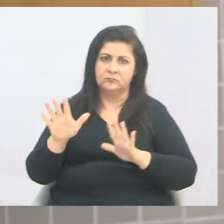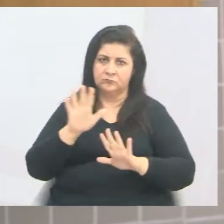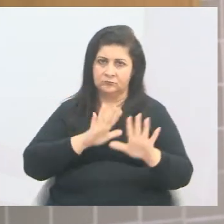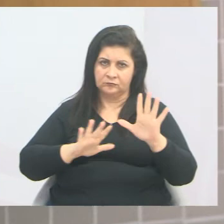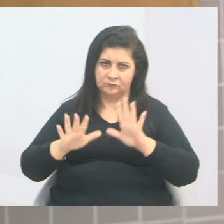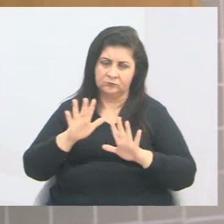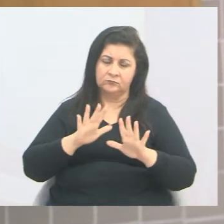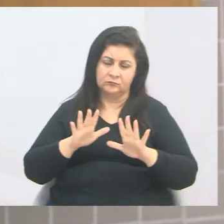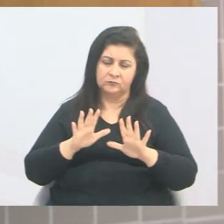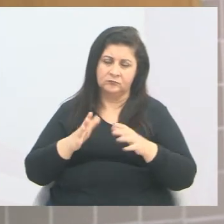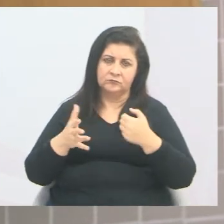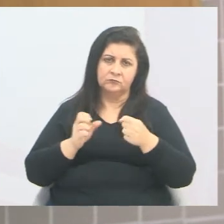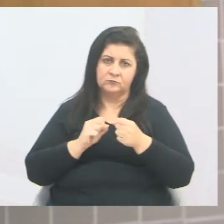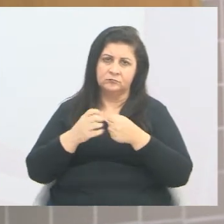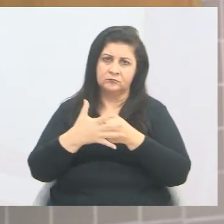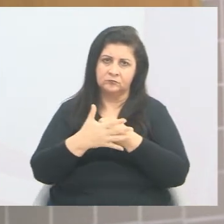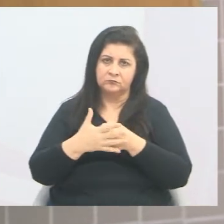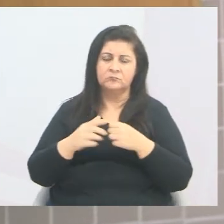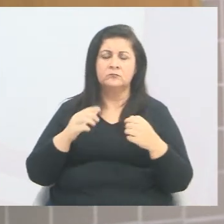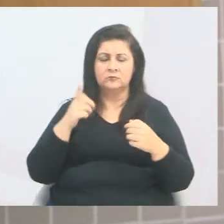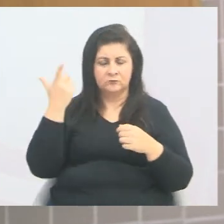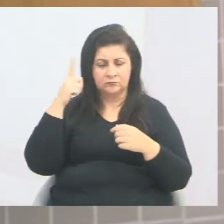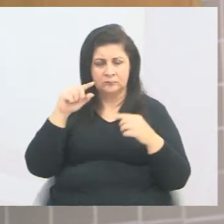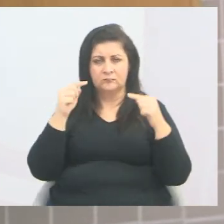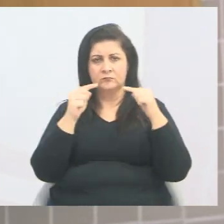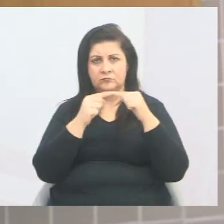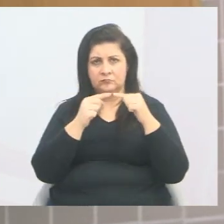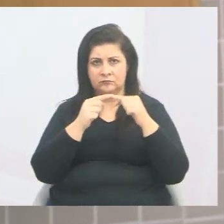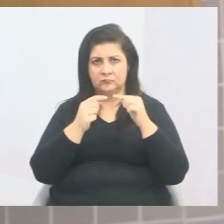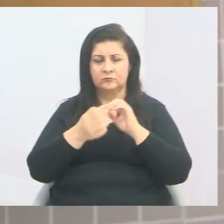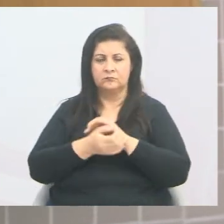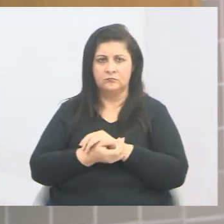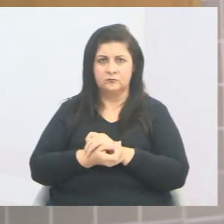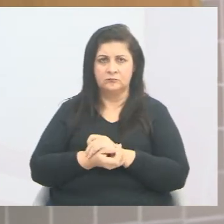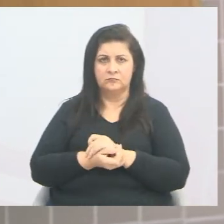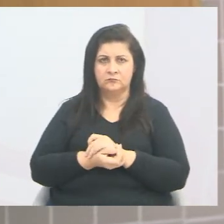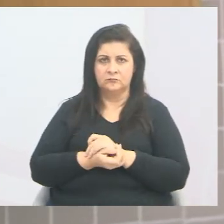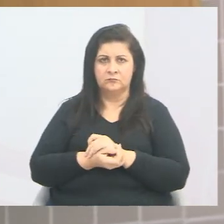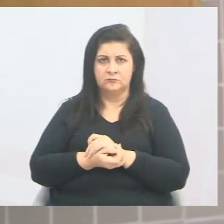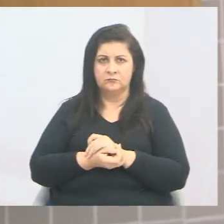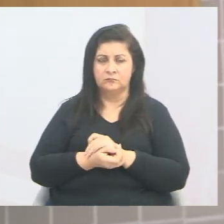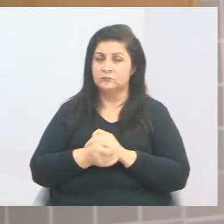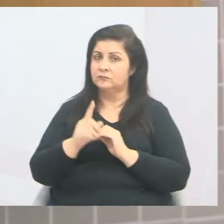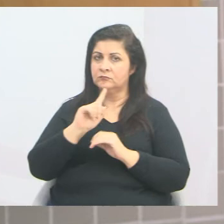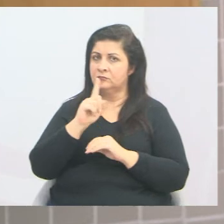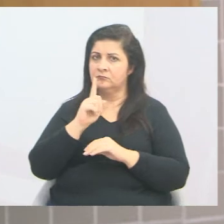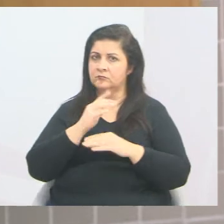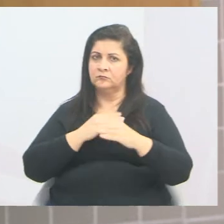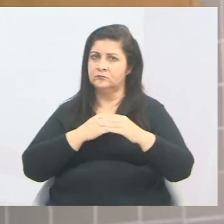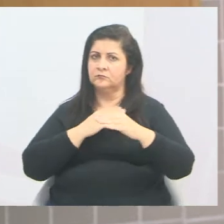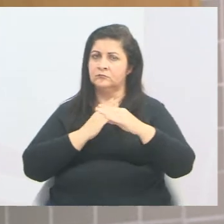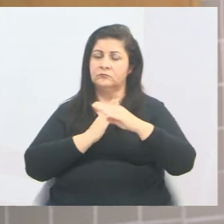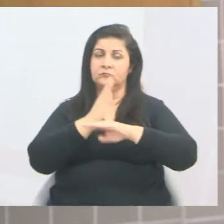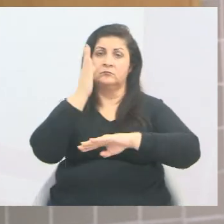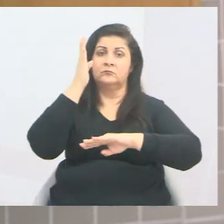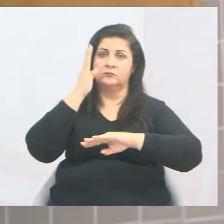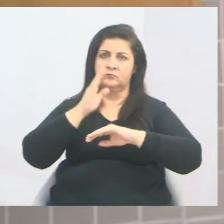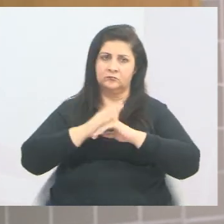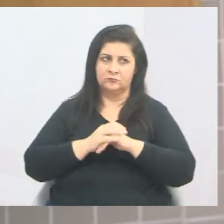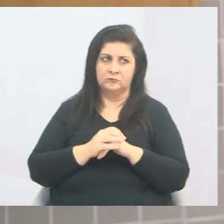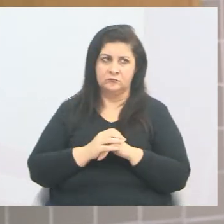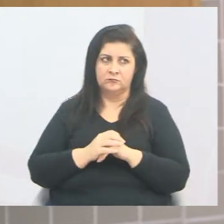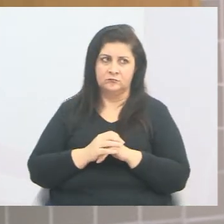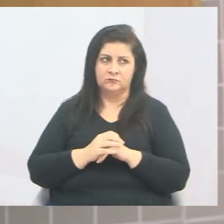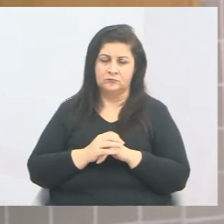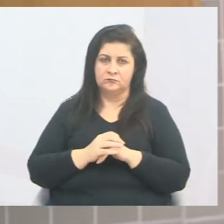na cidade, estamos dentro daquela meta orçada. Então, nesse momento, não extrapolamos a necessidade na